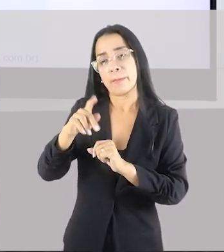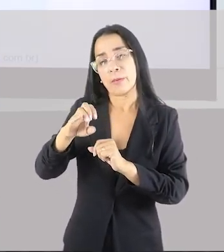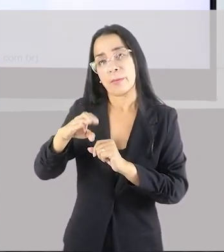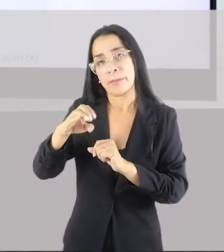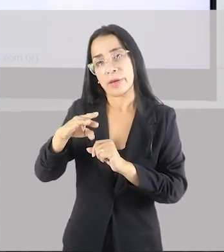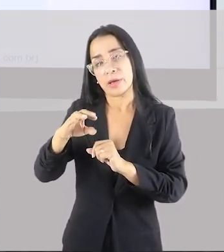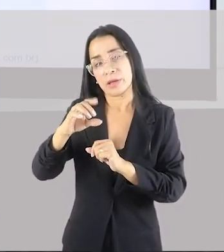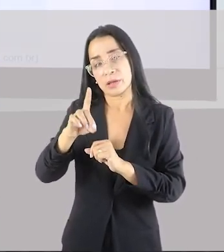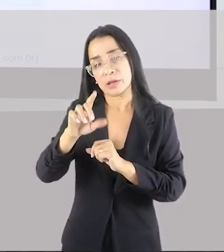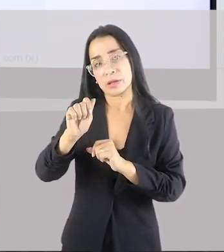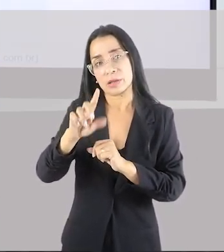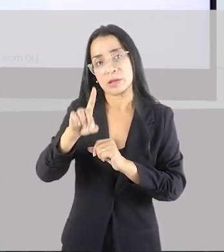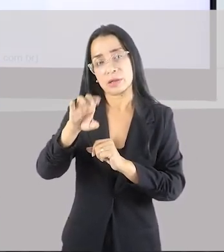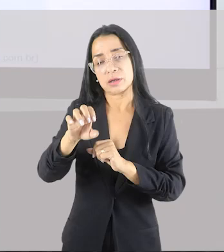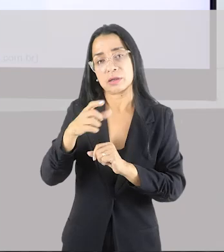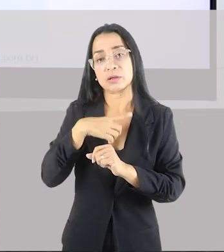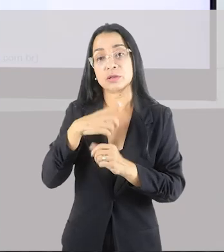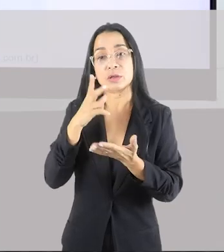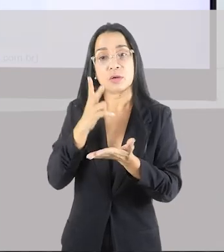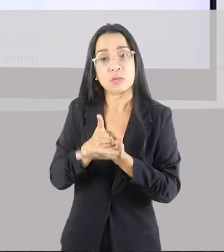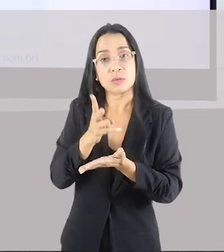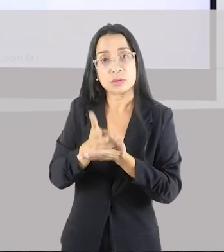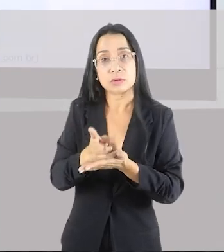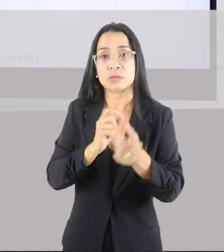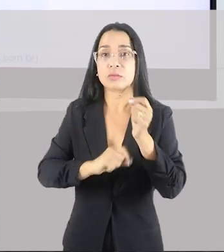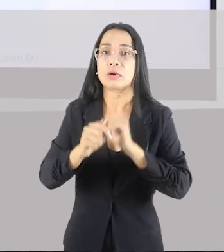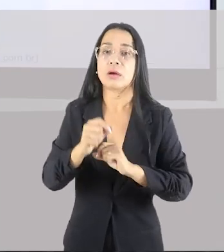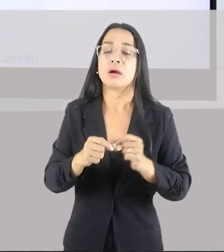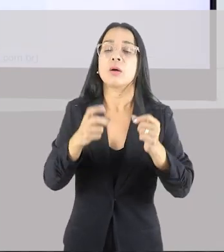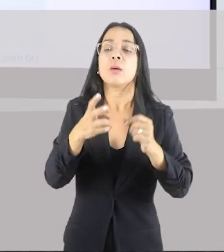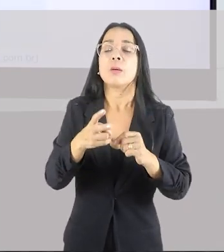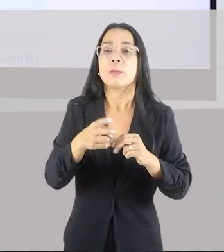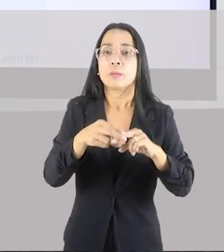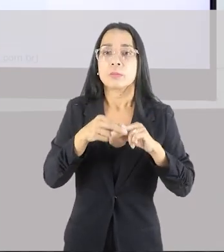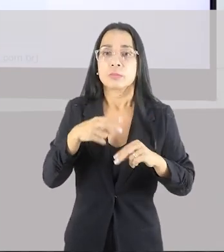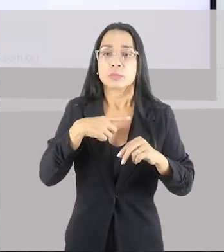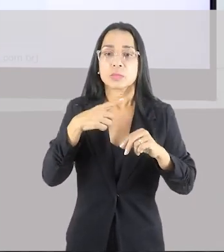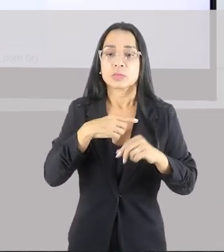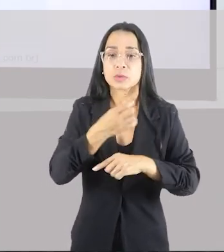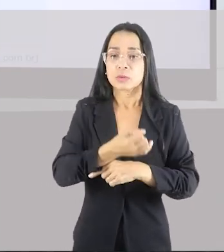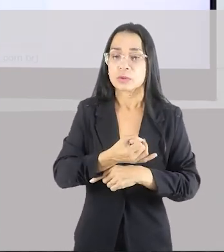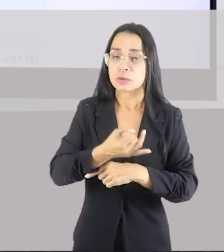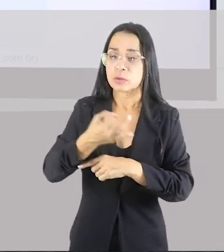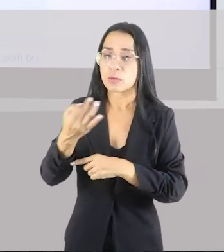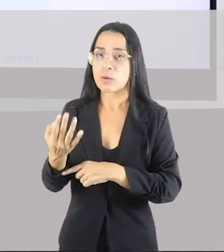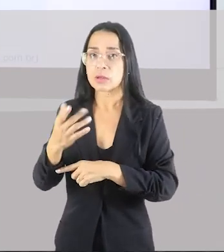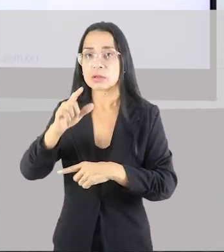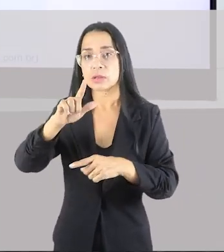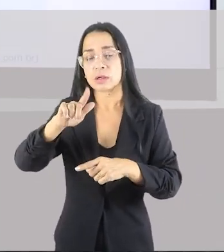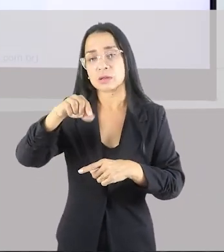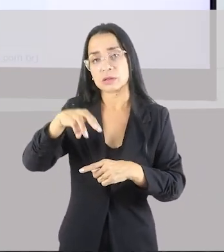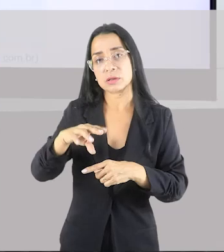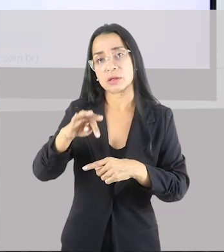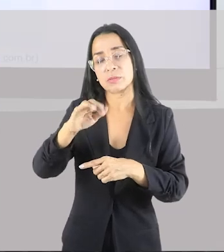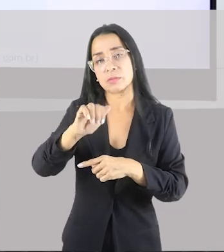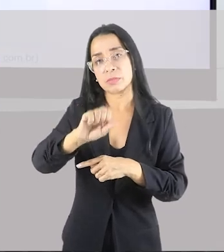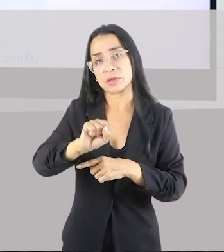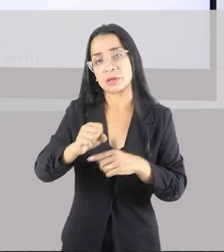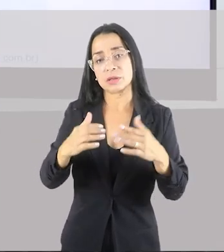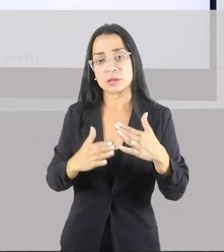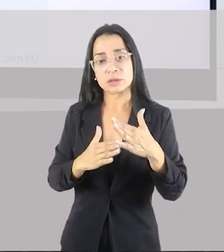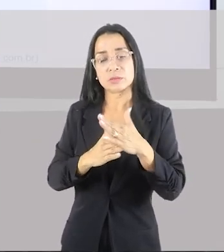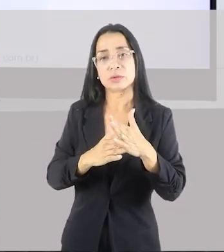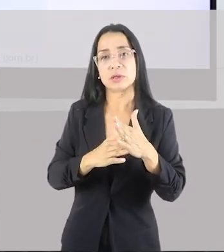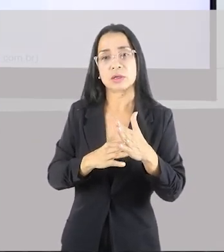Por isso, né, que nós temos uma quantidade de gametas limitado, né? Por isso que a gente observa